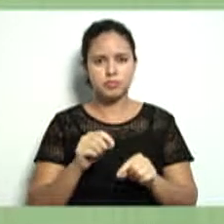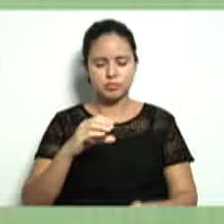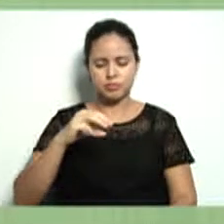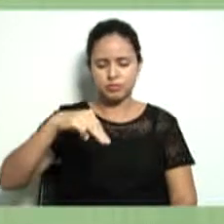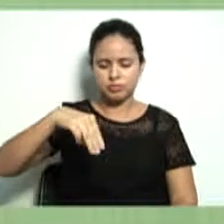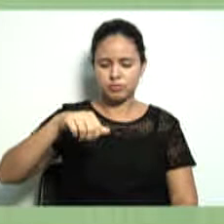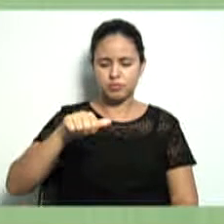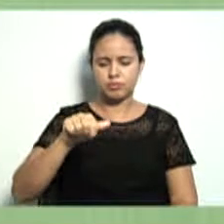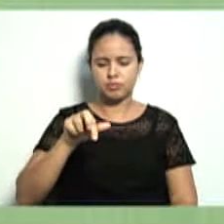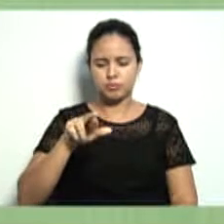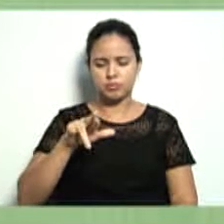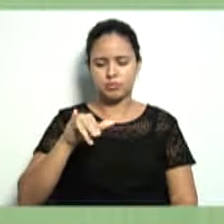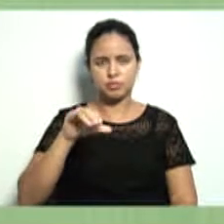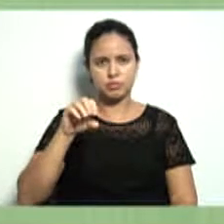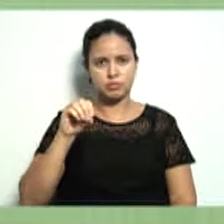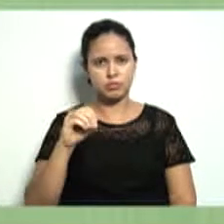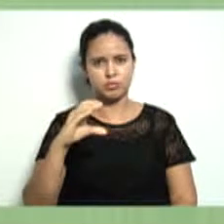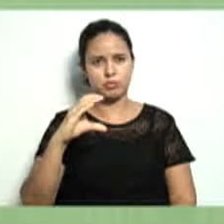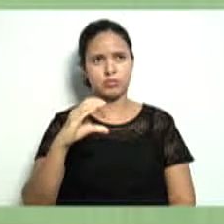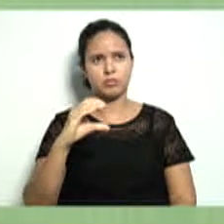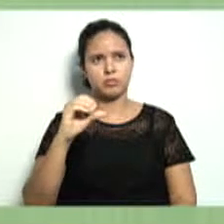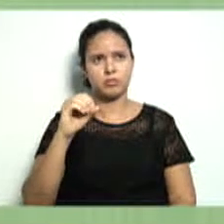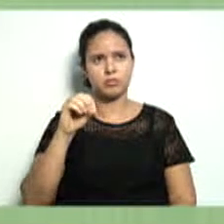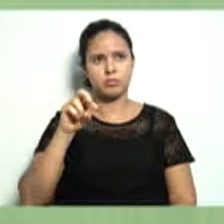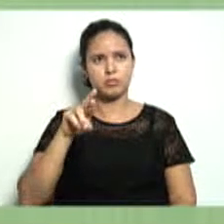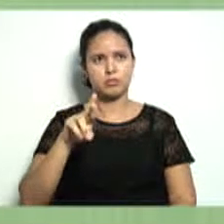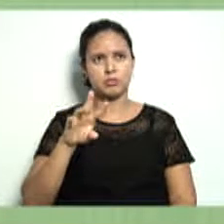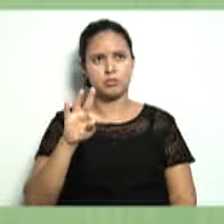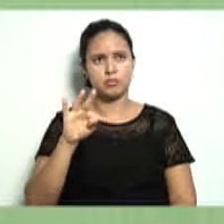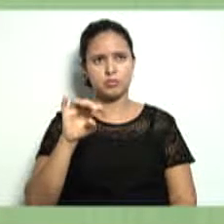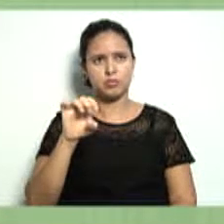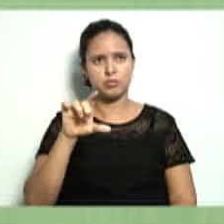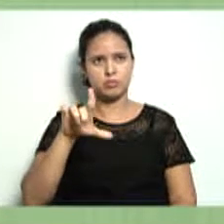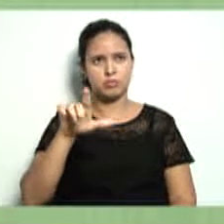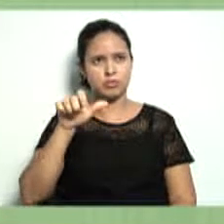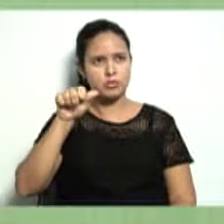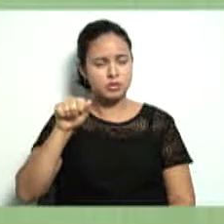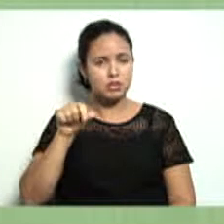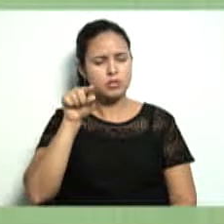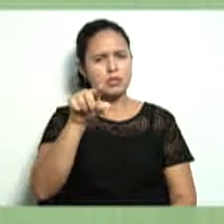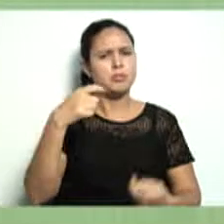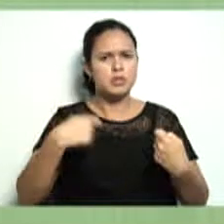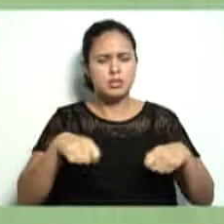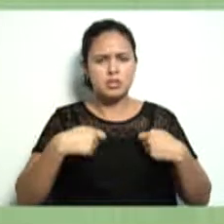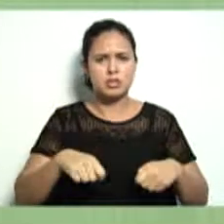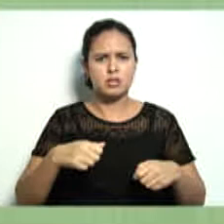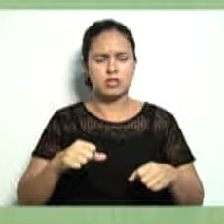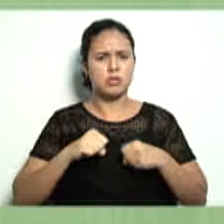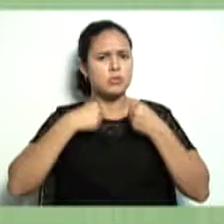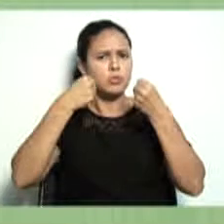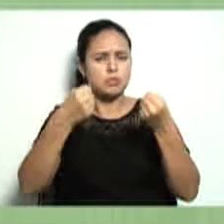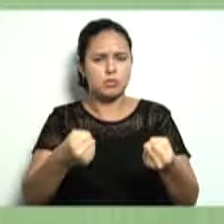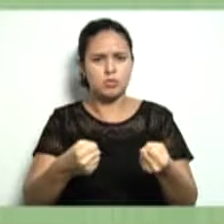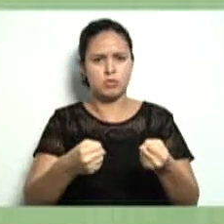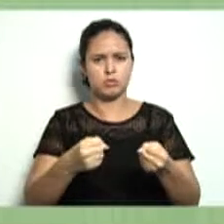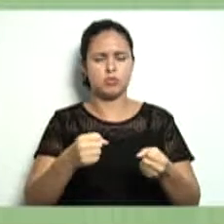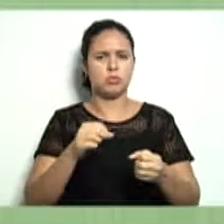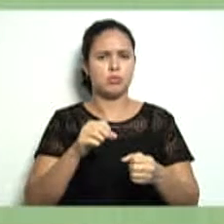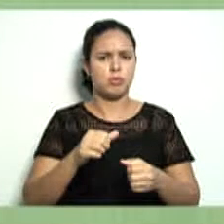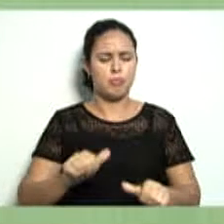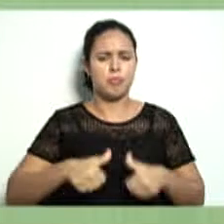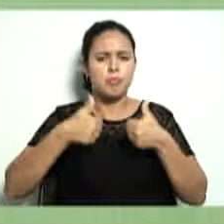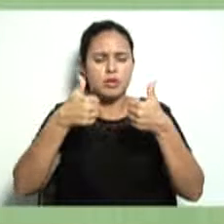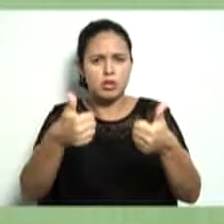Cortella, que faça o teu melhor na condição que você tem, enquanto você não tem